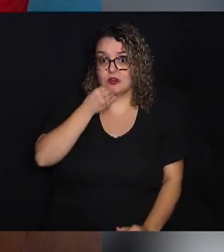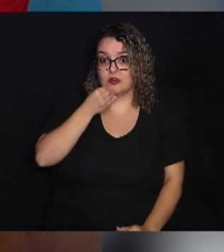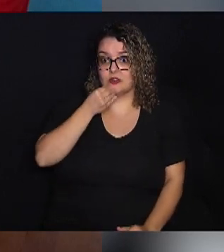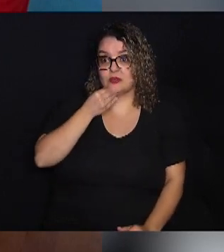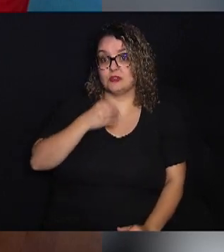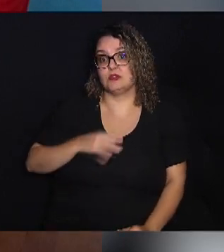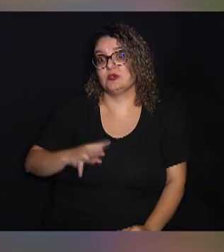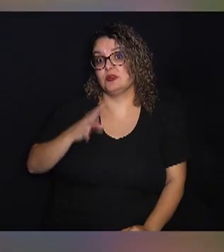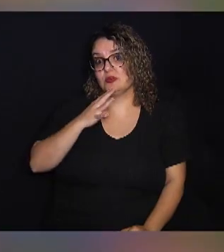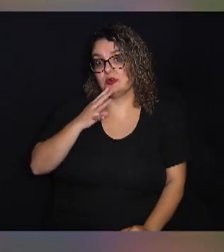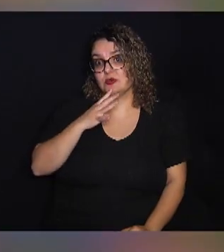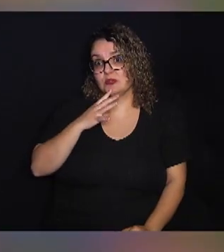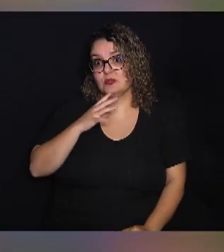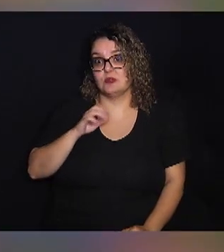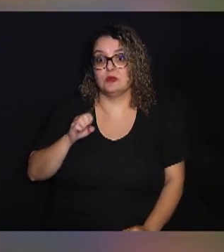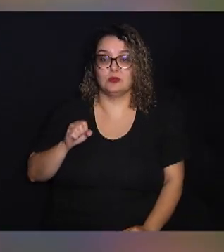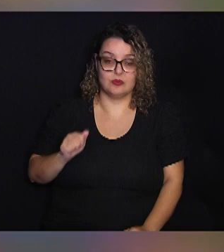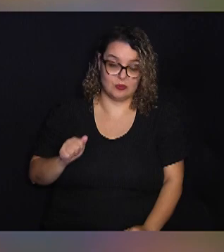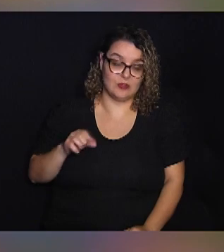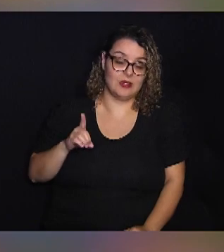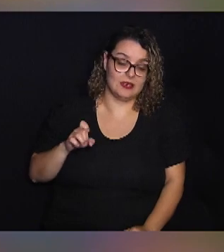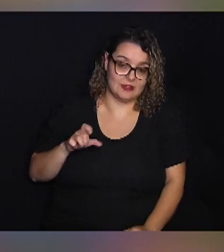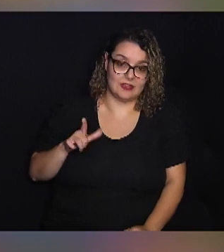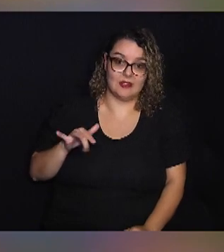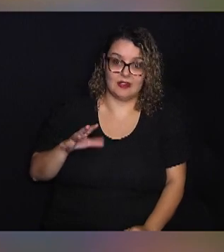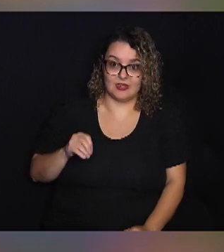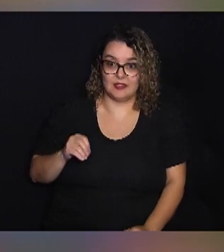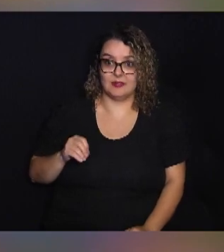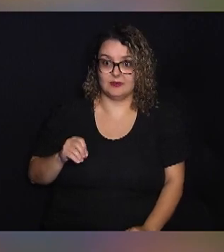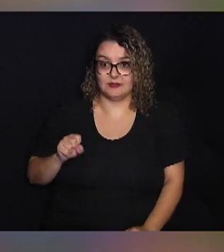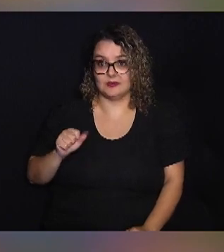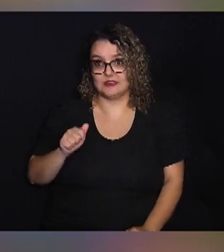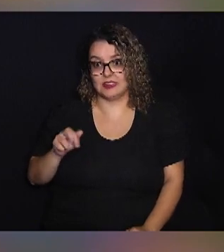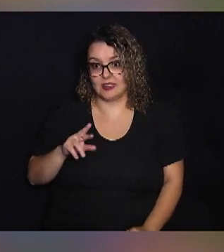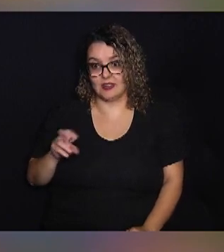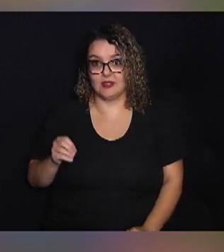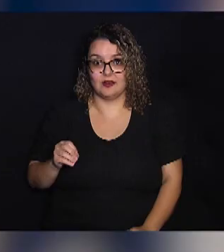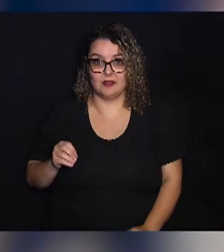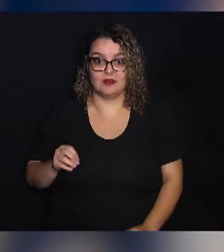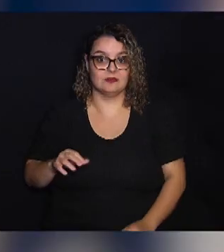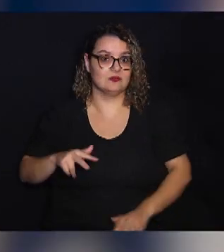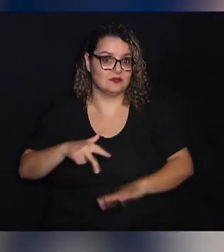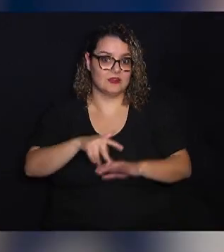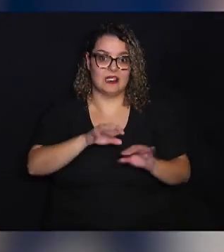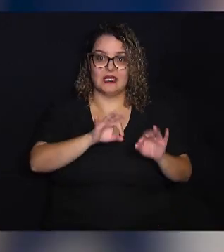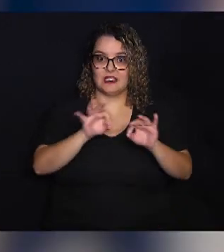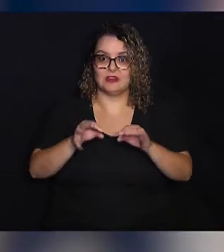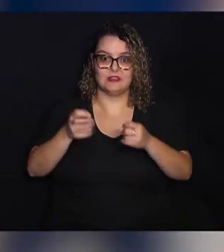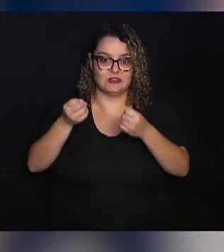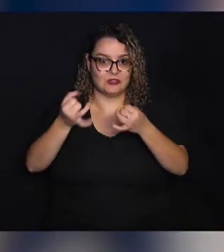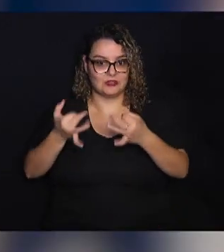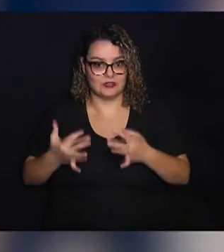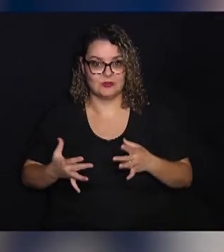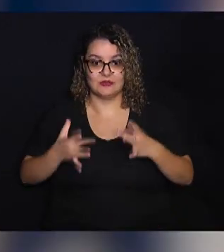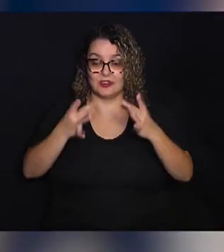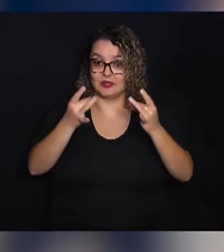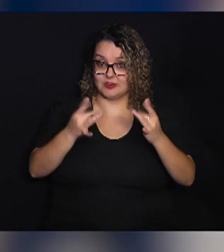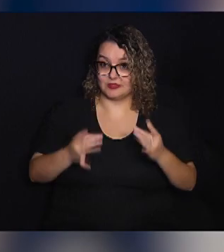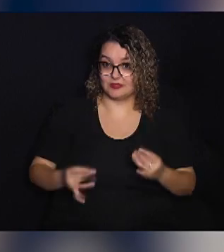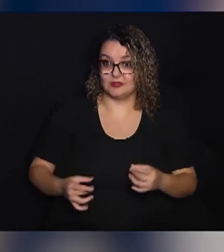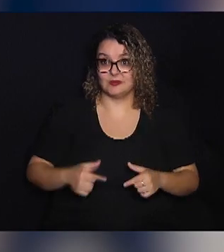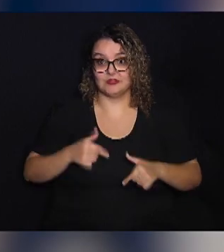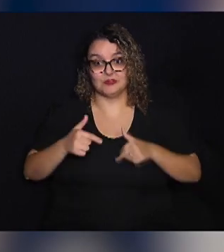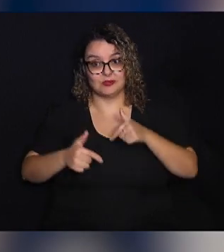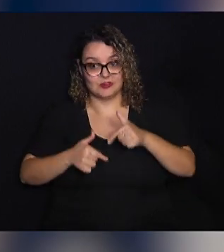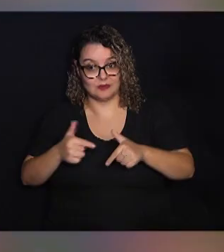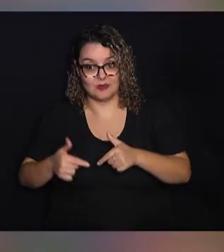obra, né, o Adélio Sarro, que se dispôs a nos acompanhar, a explicar os detalhes das obras,